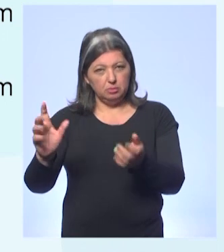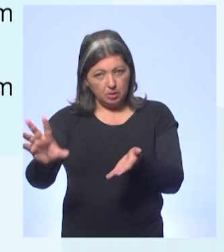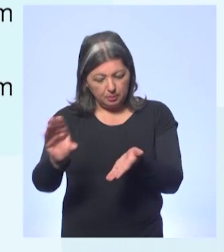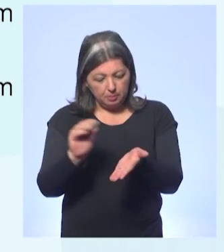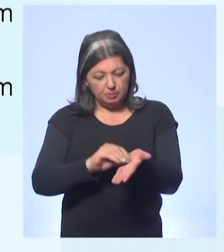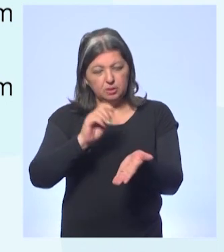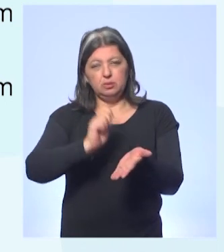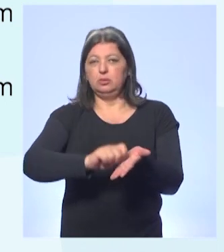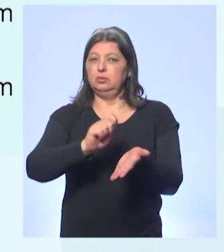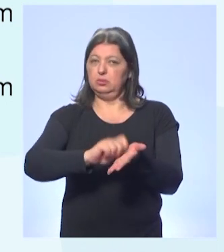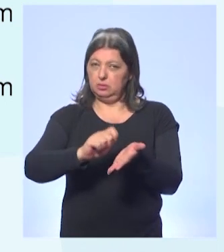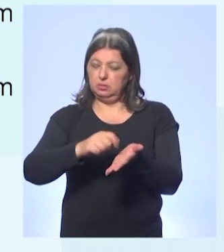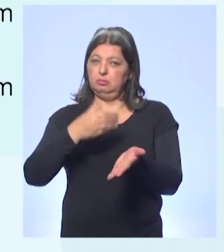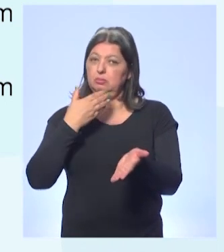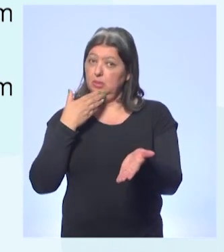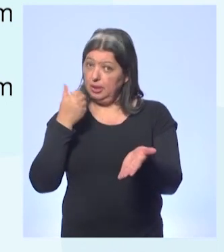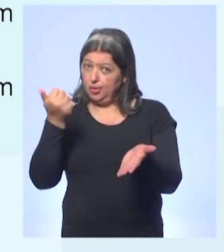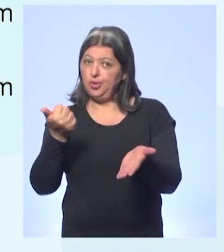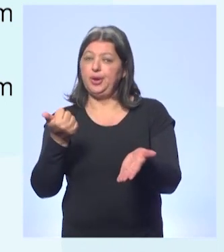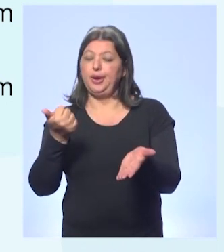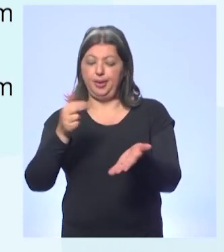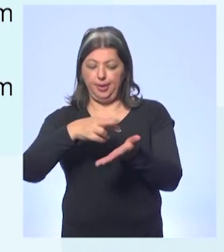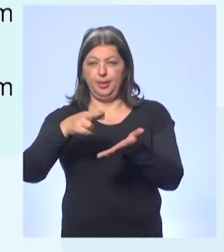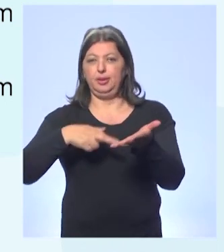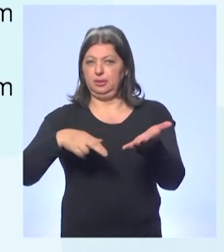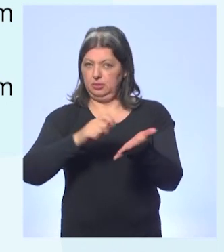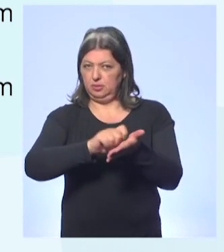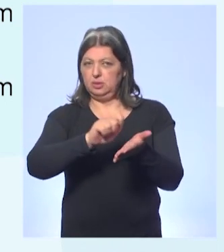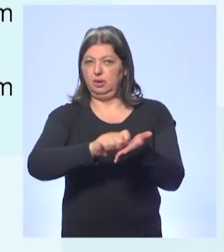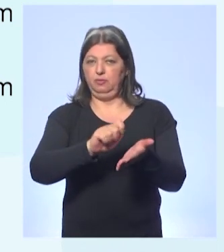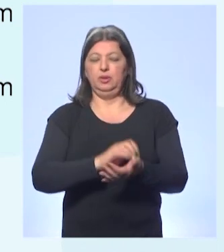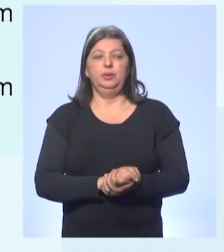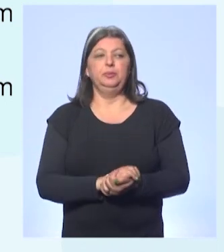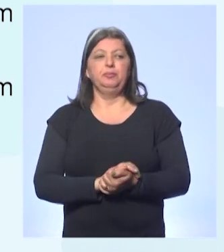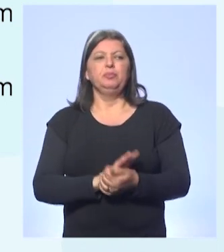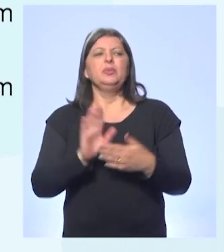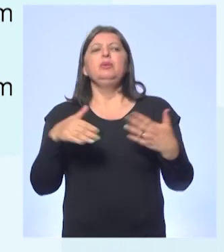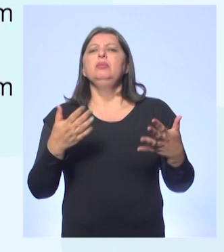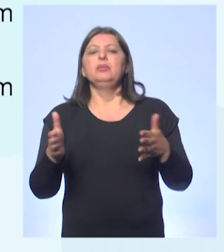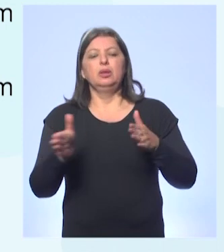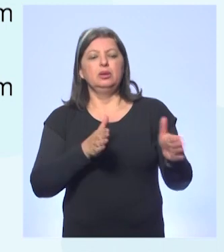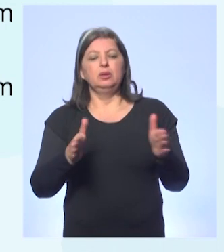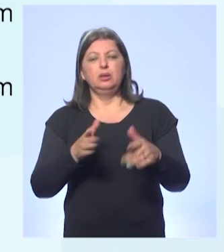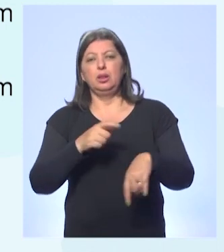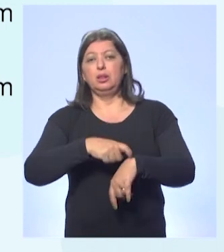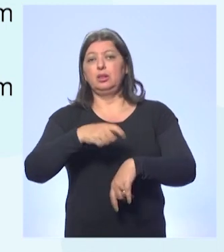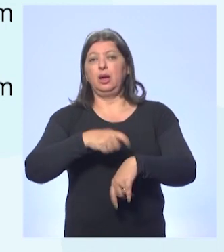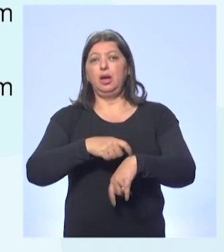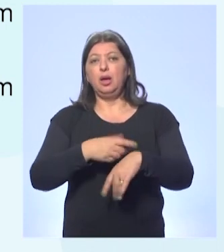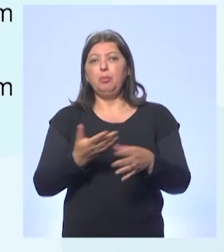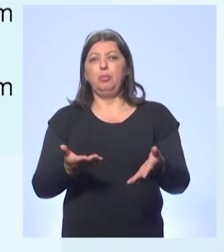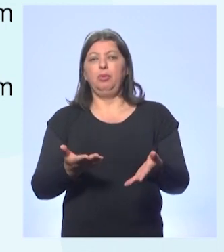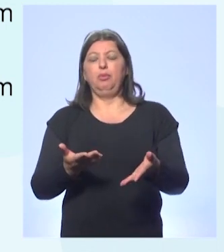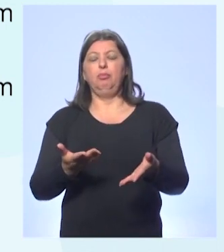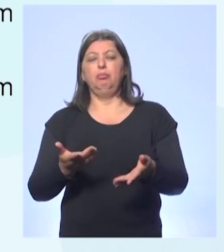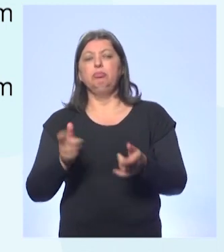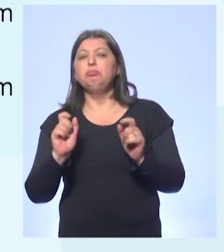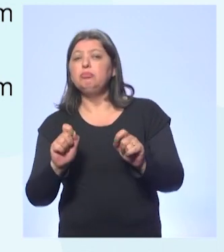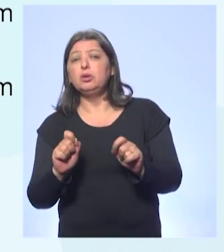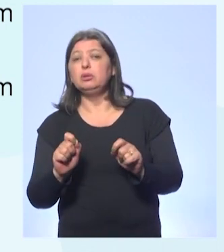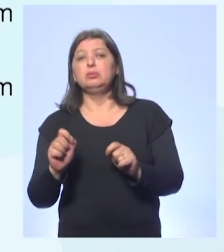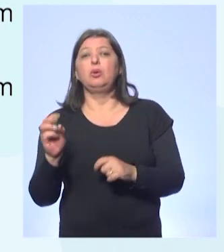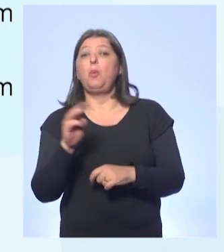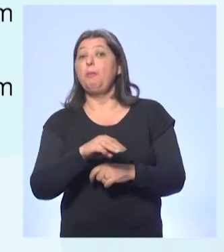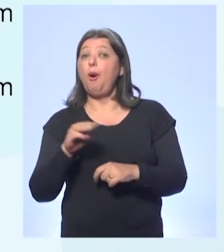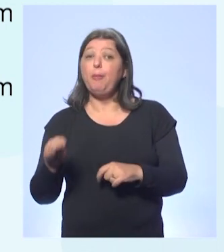anotem para melhorar a redação. Indicam relação de tempo, quando, assim que, logo que, no momento